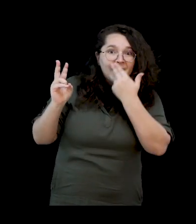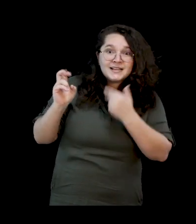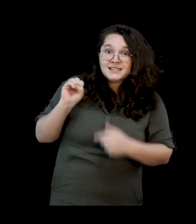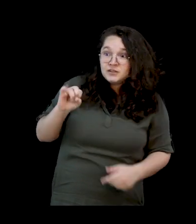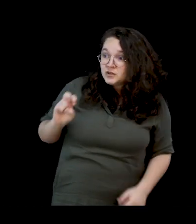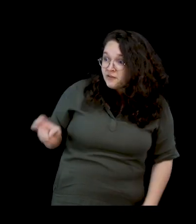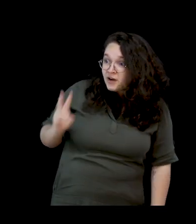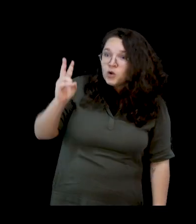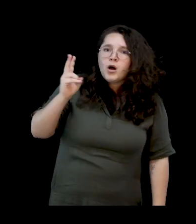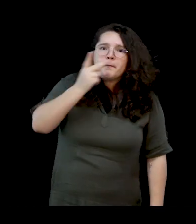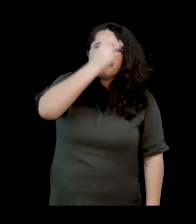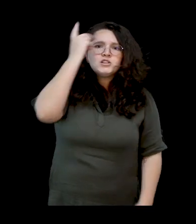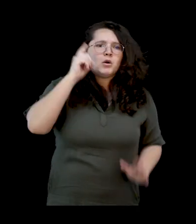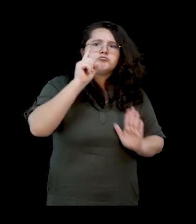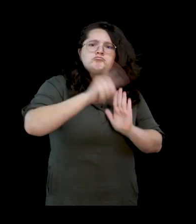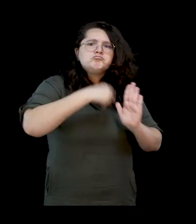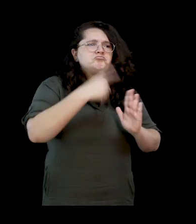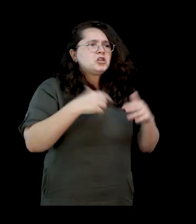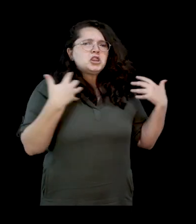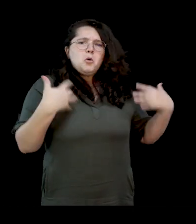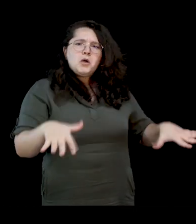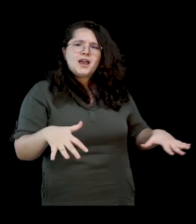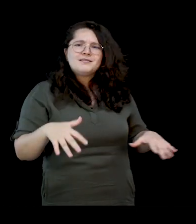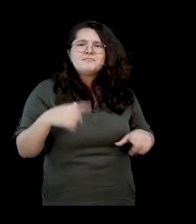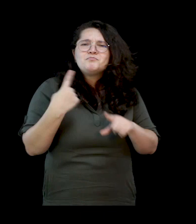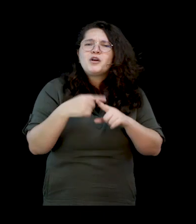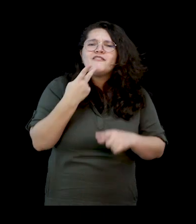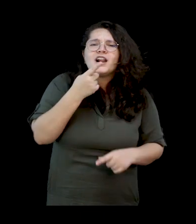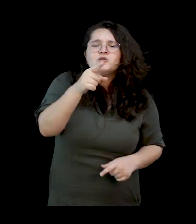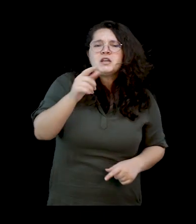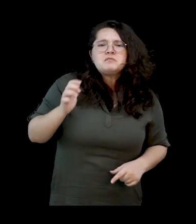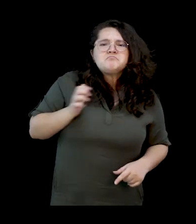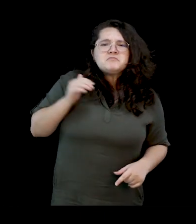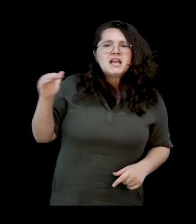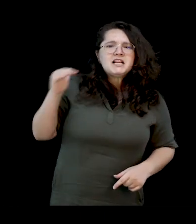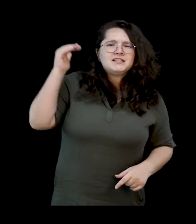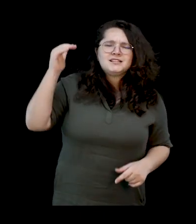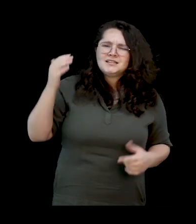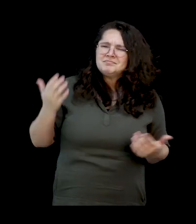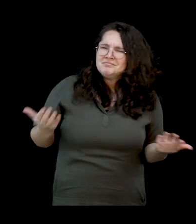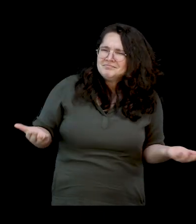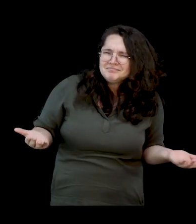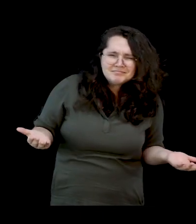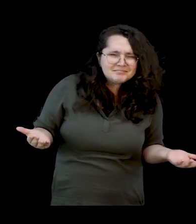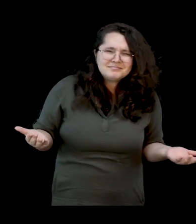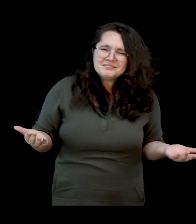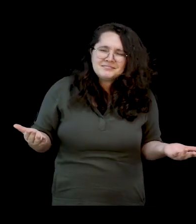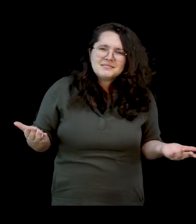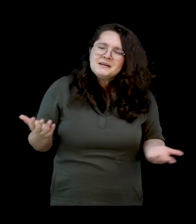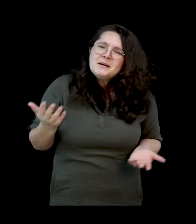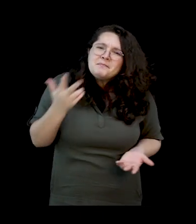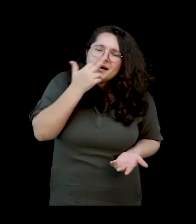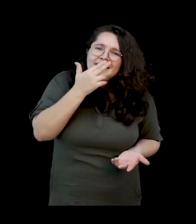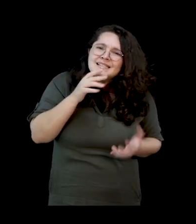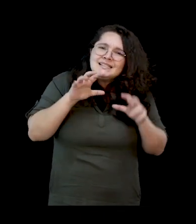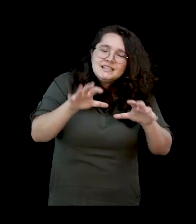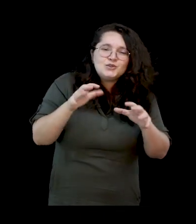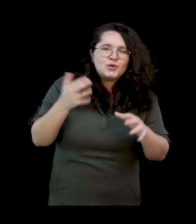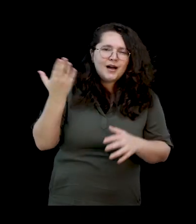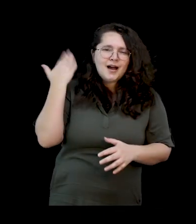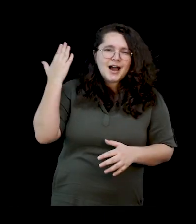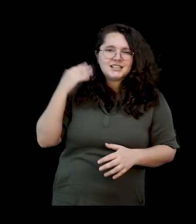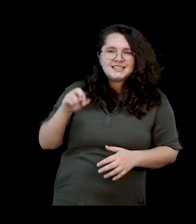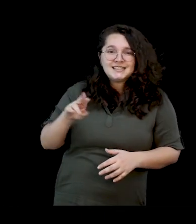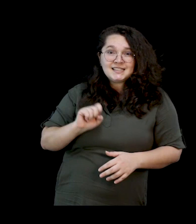da comunidade cultural, por elitista ou o que for, né, leva a essa situação que o Zimmel